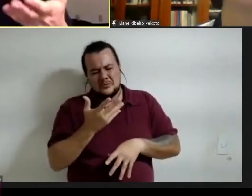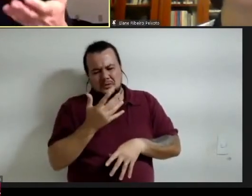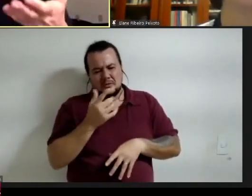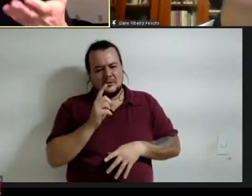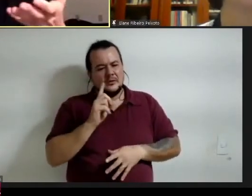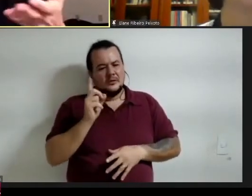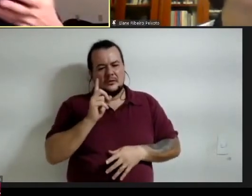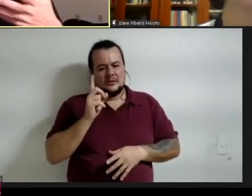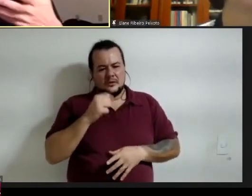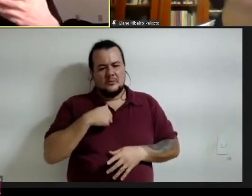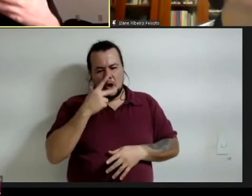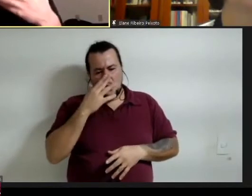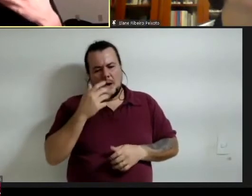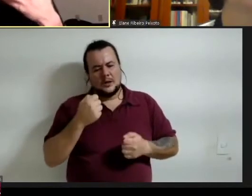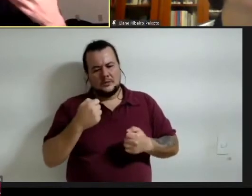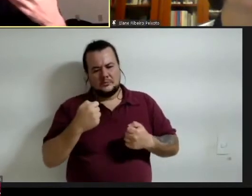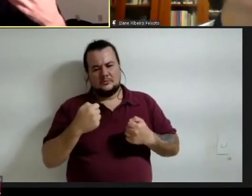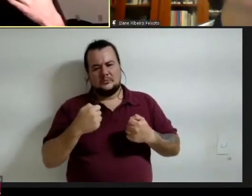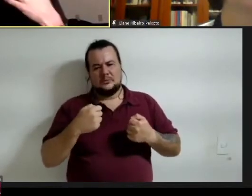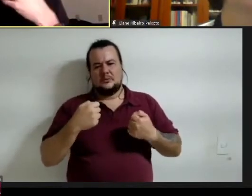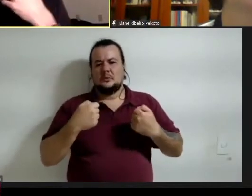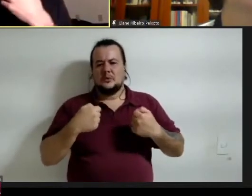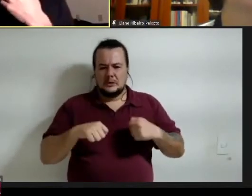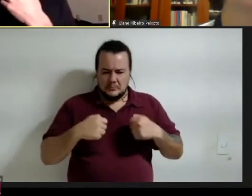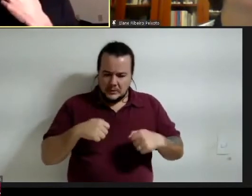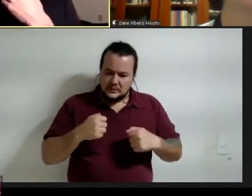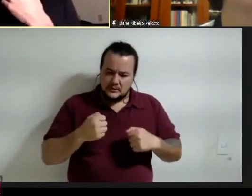a contribuir como disciplina é esse...